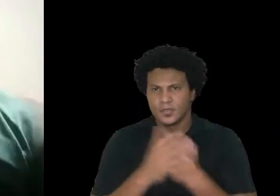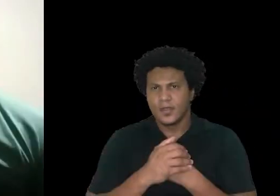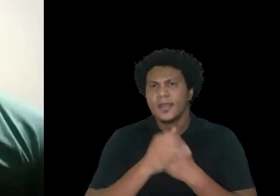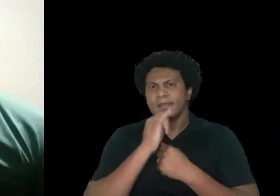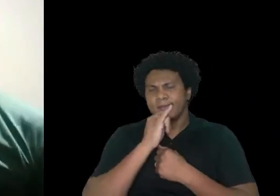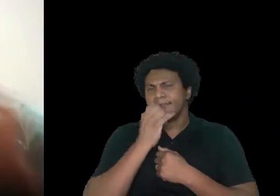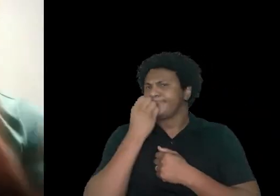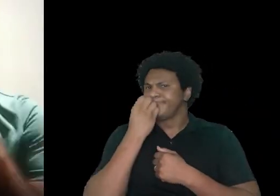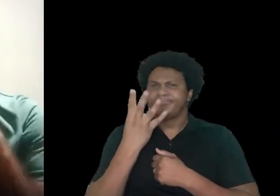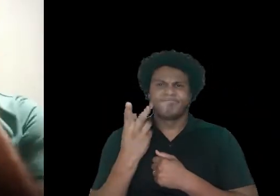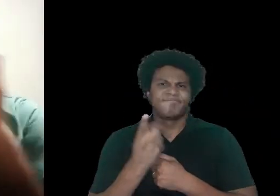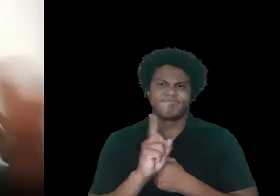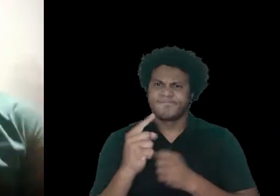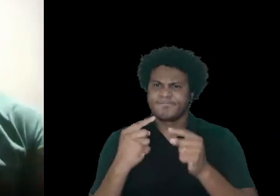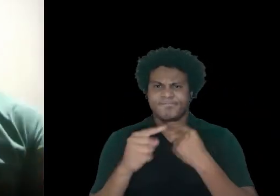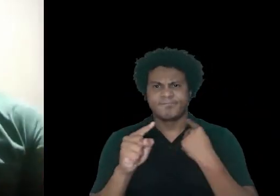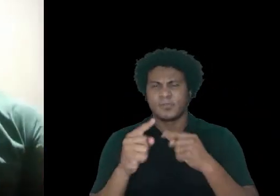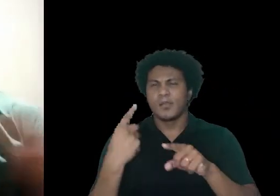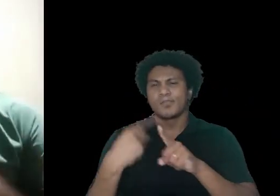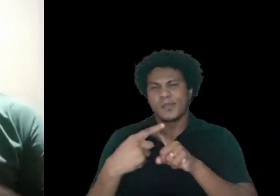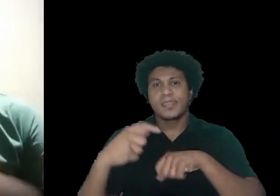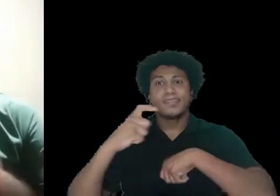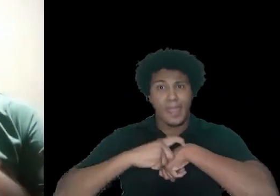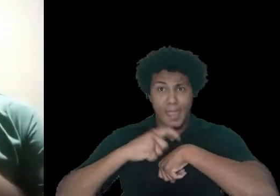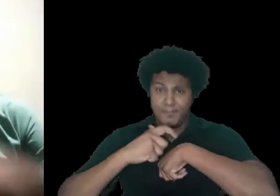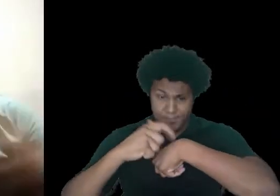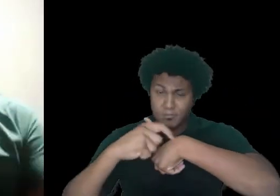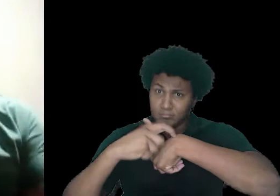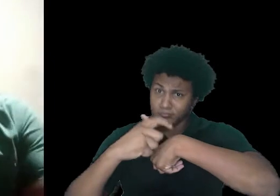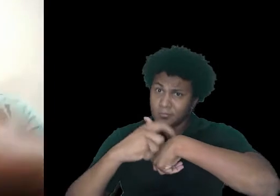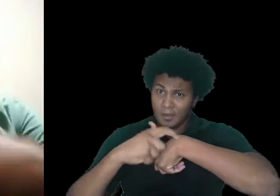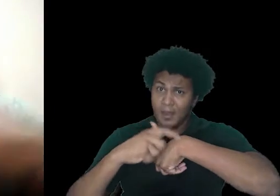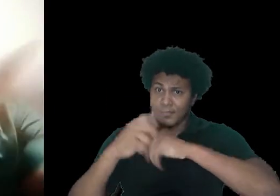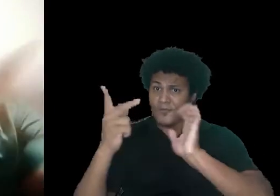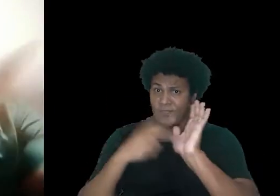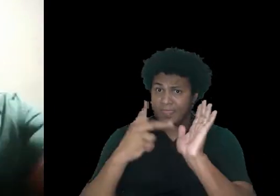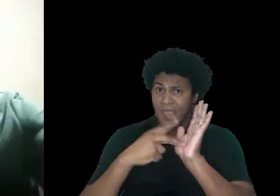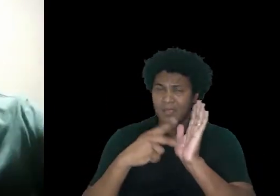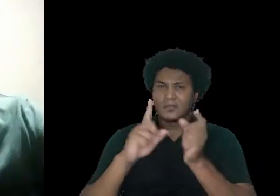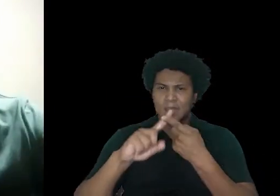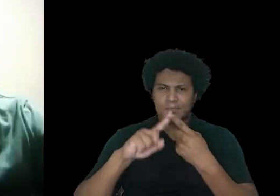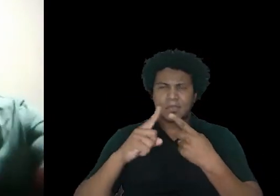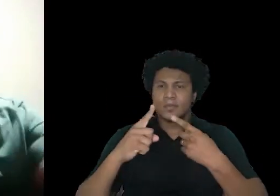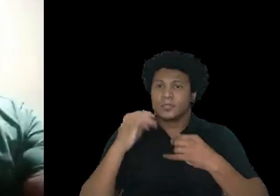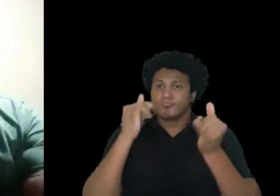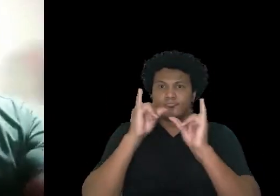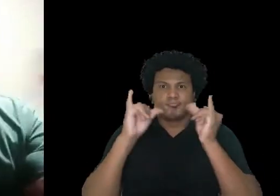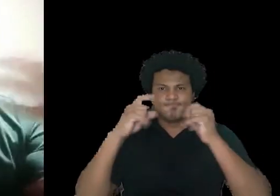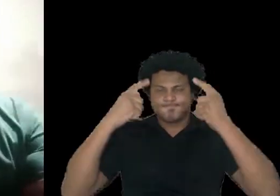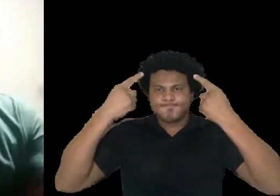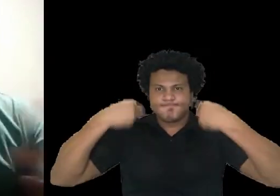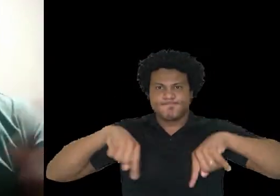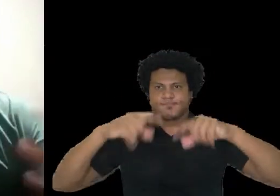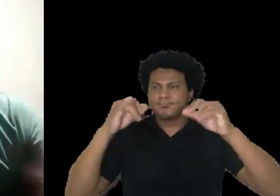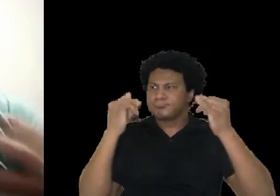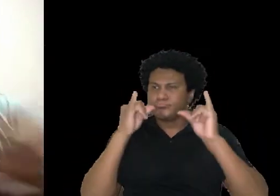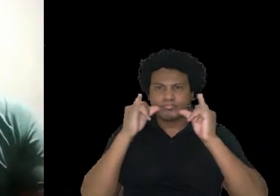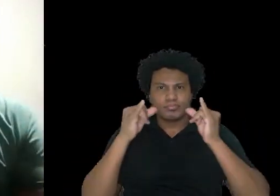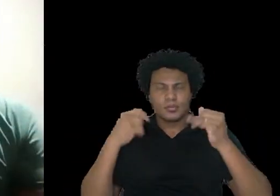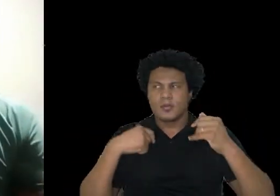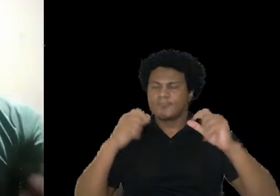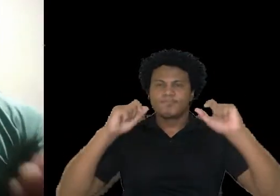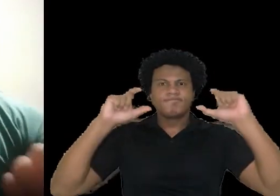inviável, né? Assim, inviável mesmo de tempo físico, de força física,